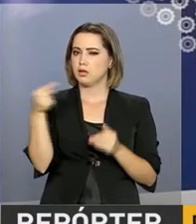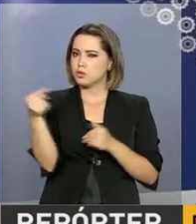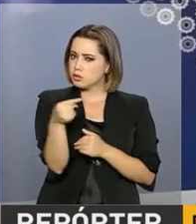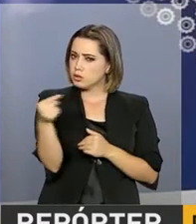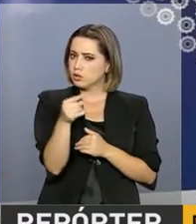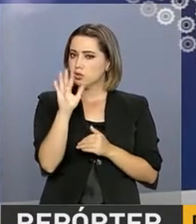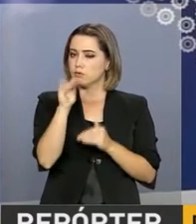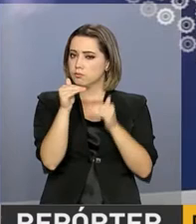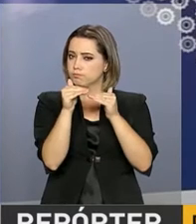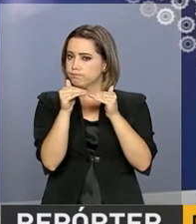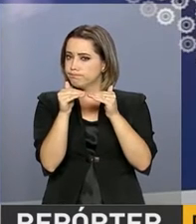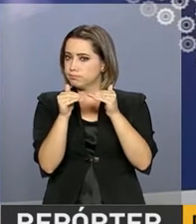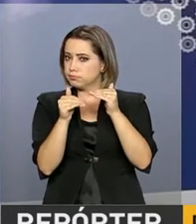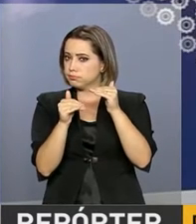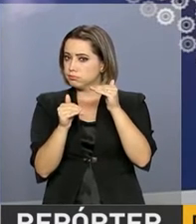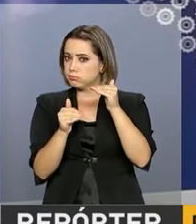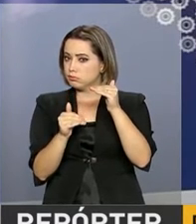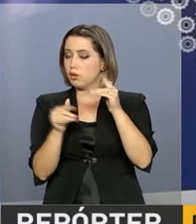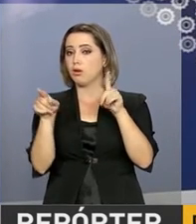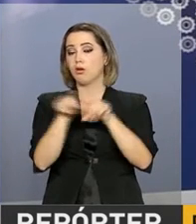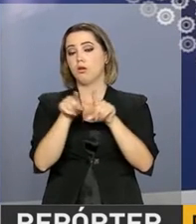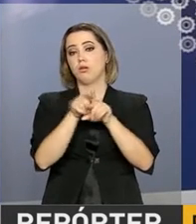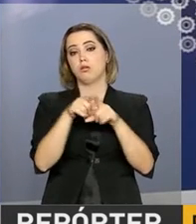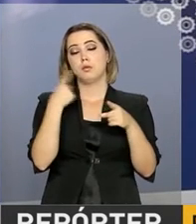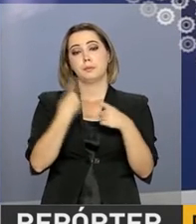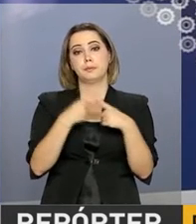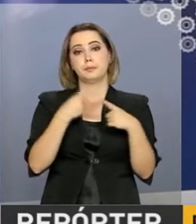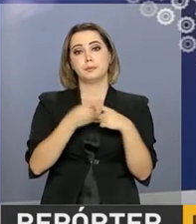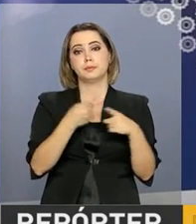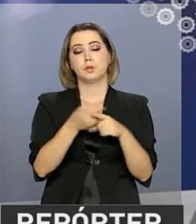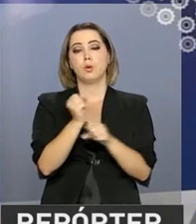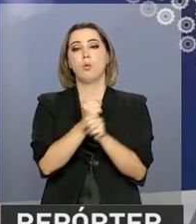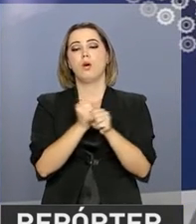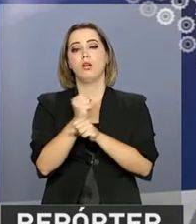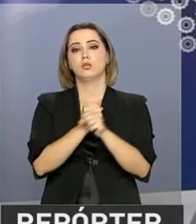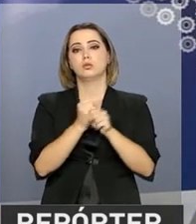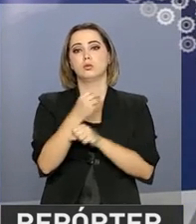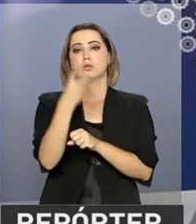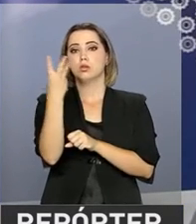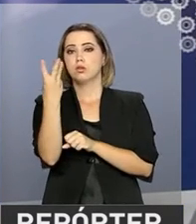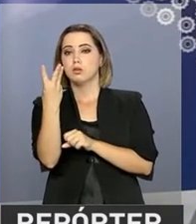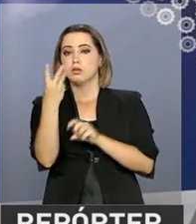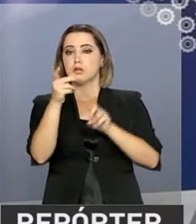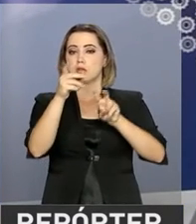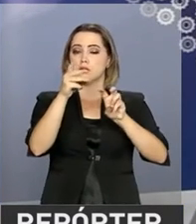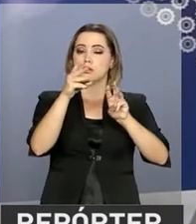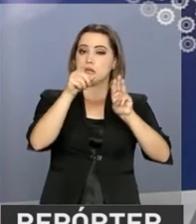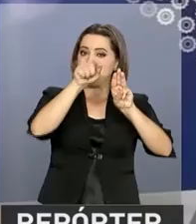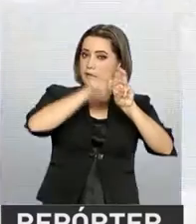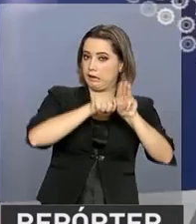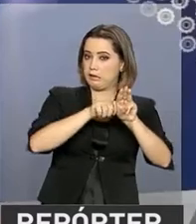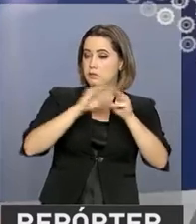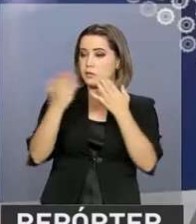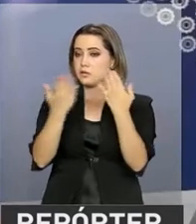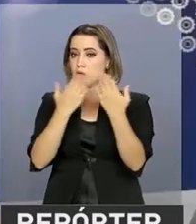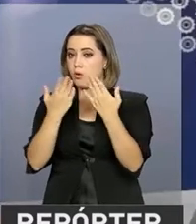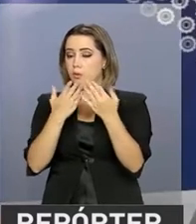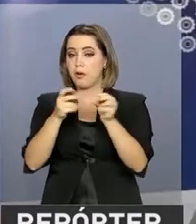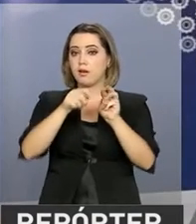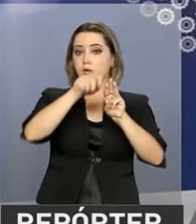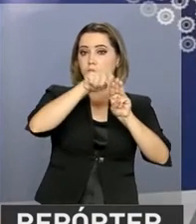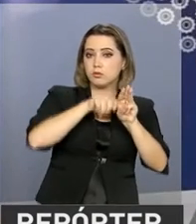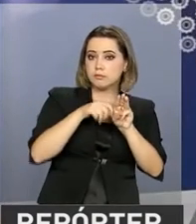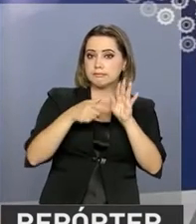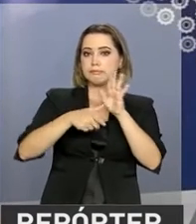menores principalmente na taxa interanual quando a gente compara o trimestre contra o mesmo trimestre do ano anterior alguns